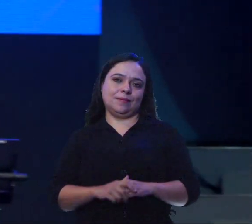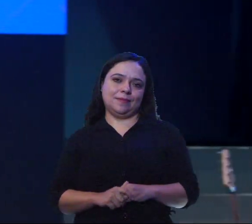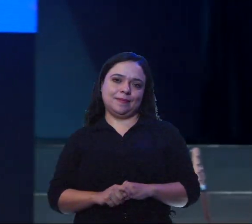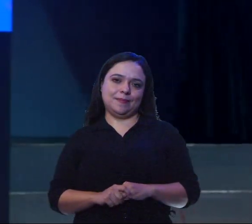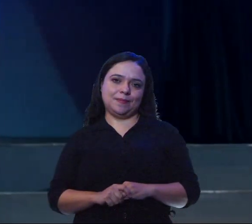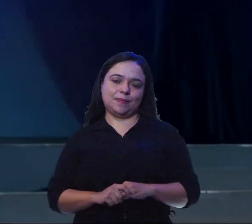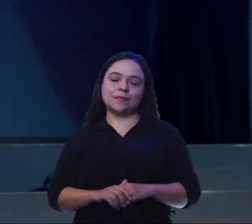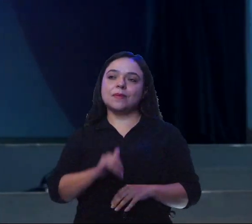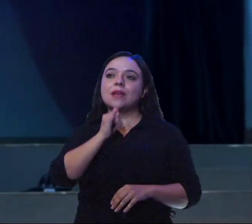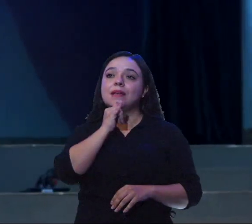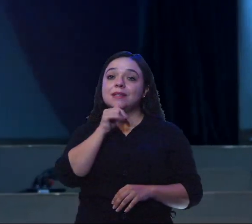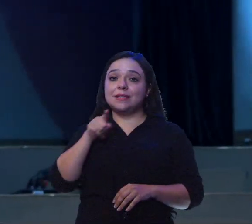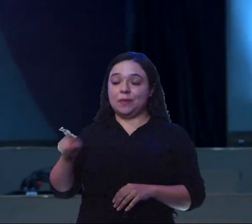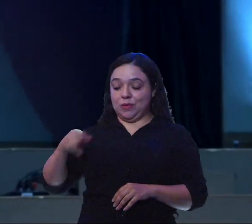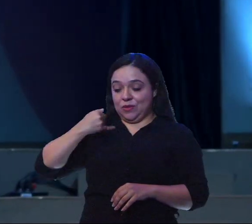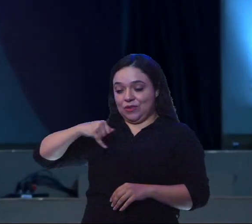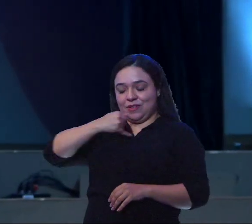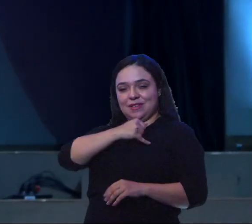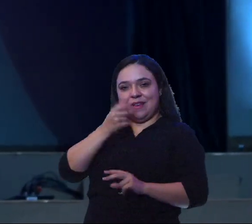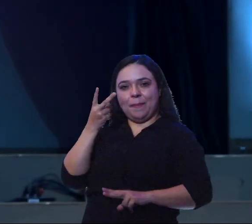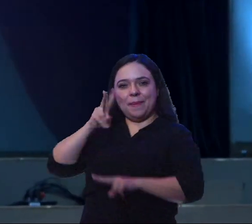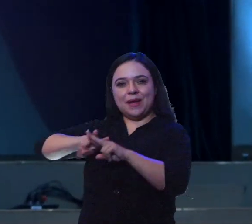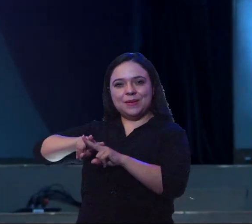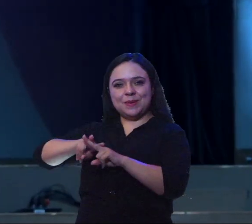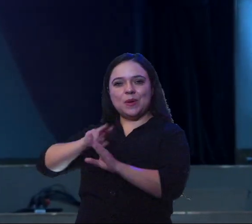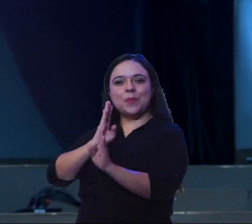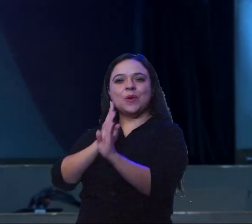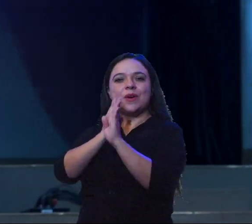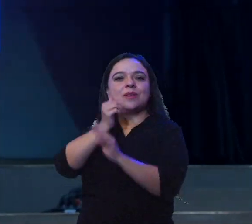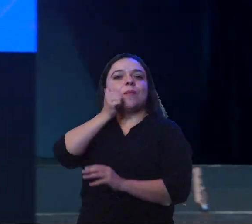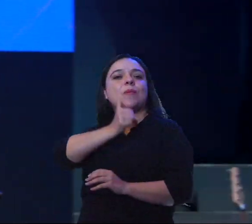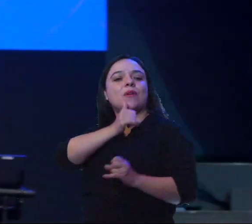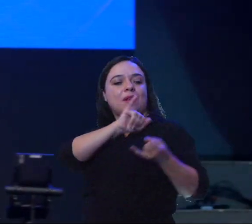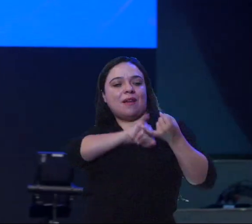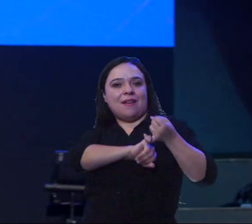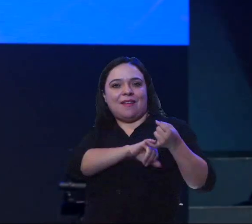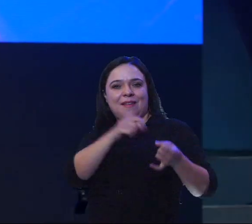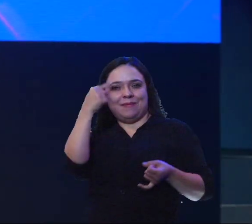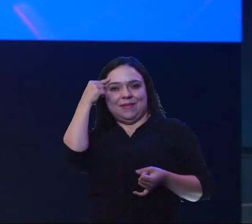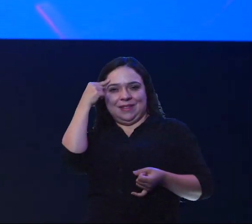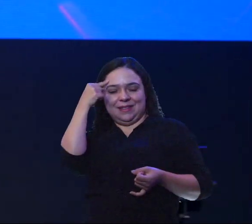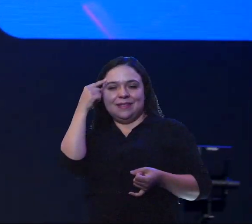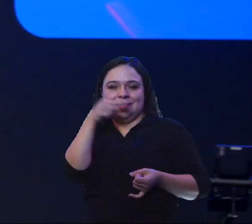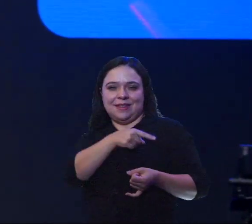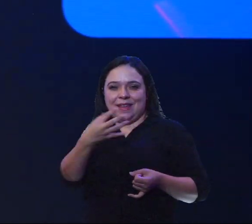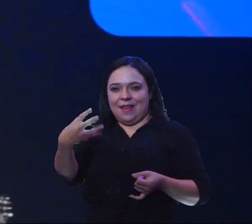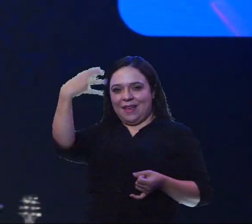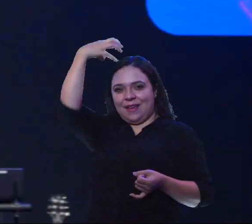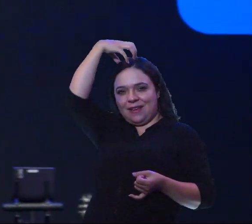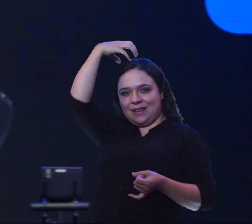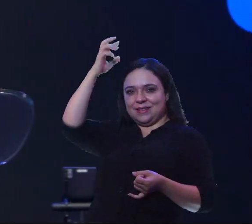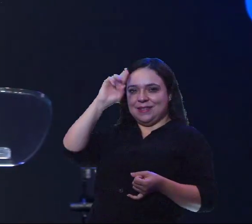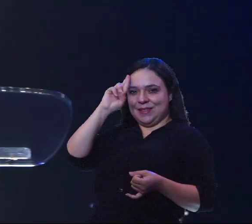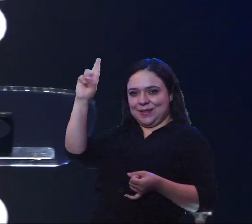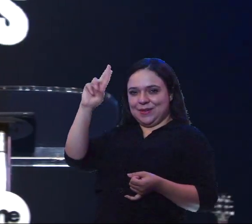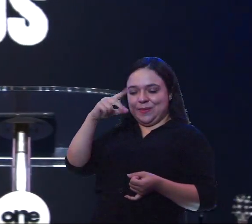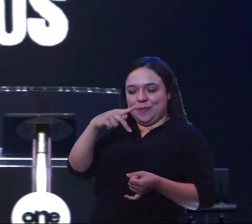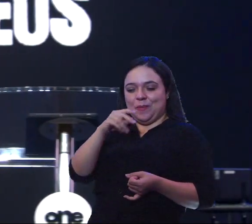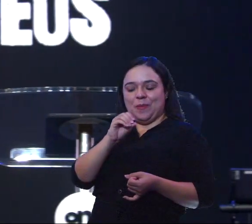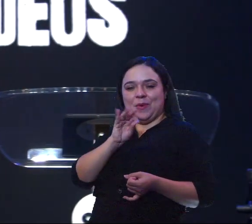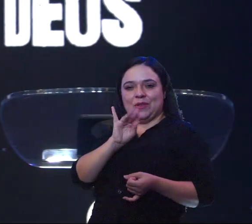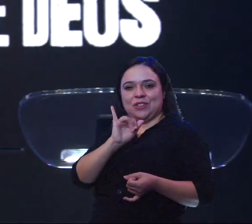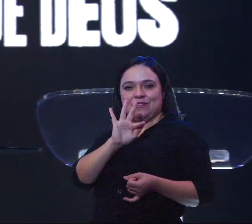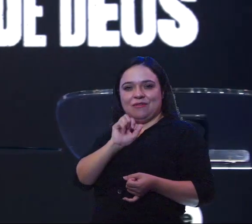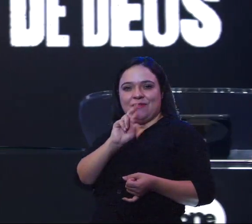ele preso, injustiçado, porque havia sido acusado de tentar algo com a mulher do seu senhor Potifar, e ela fica com a